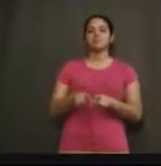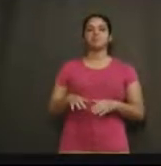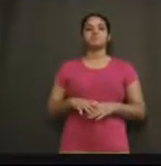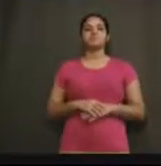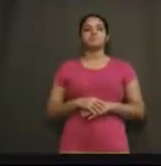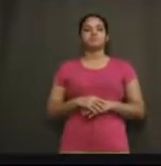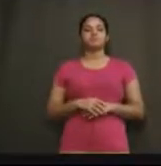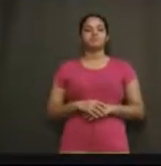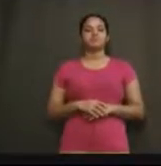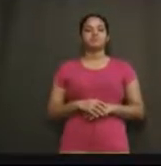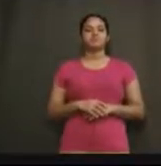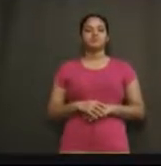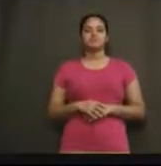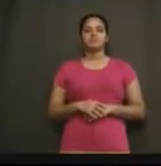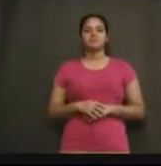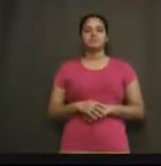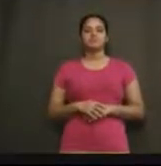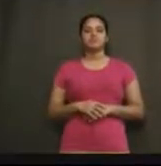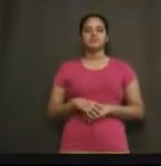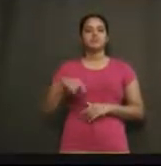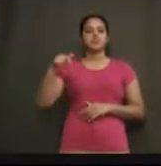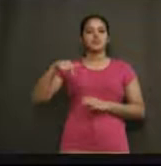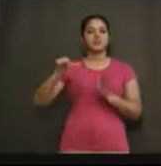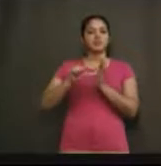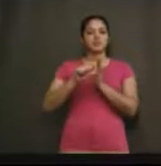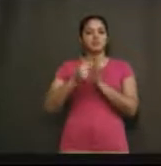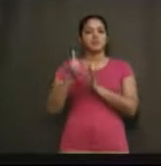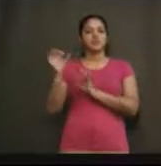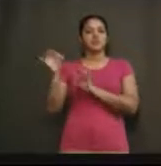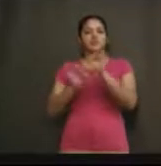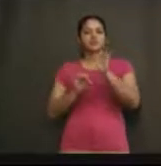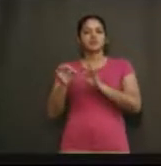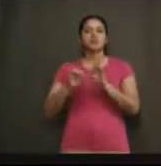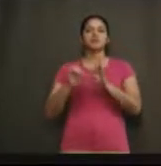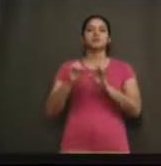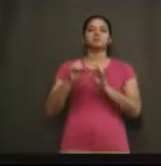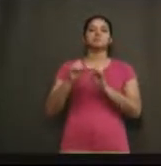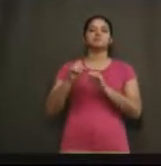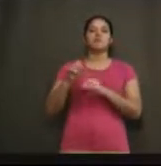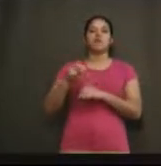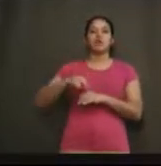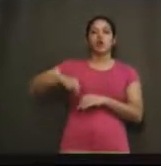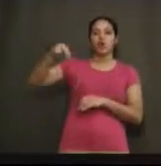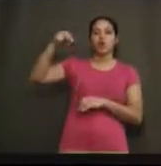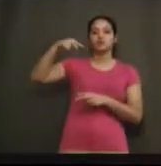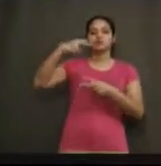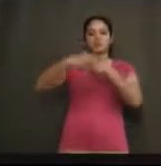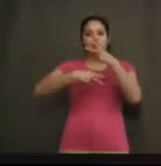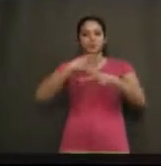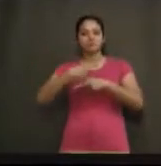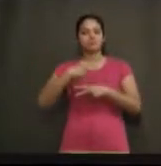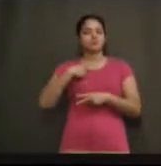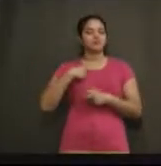dessa Bienal, a primeira realizada na região norte, como foi mencionado.